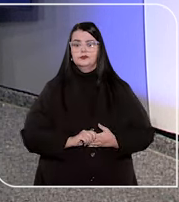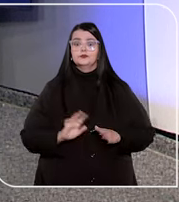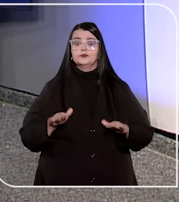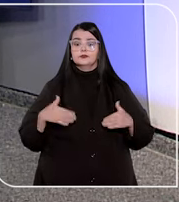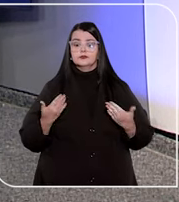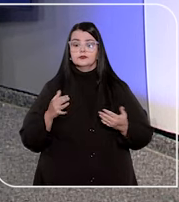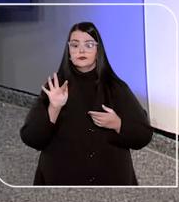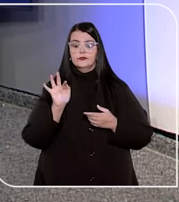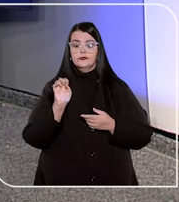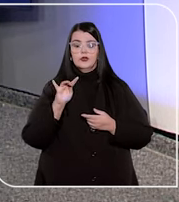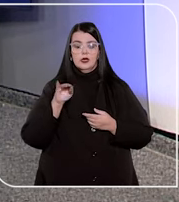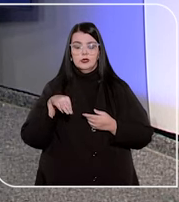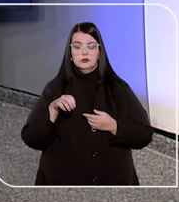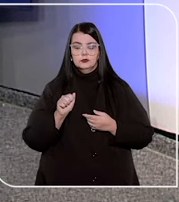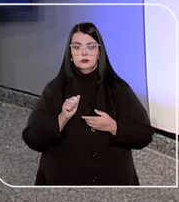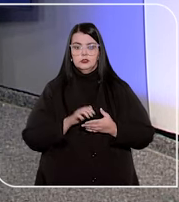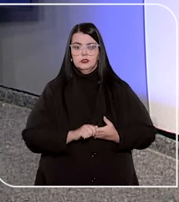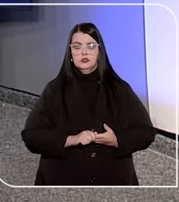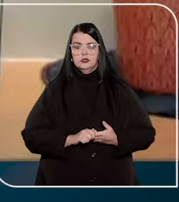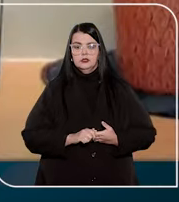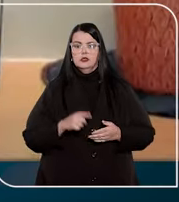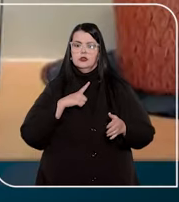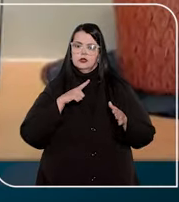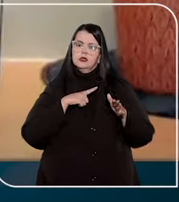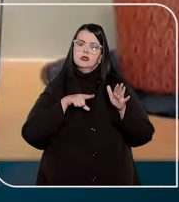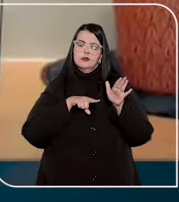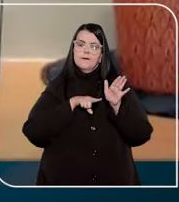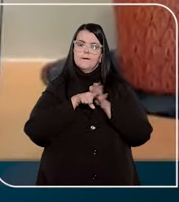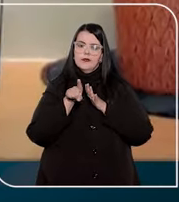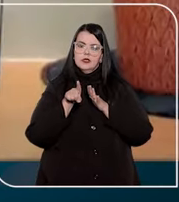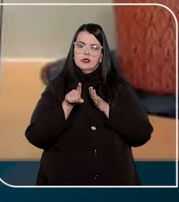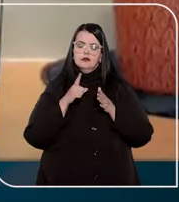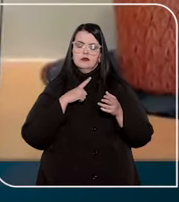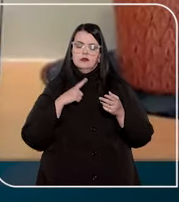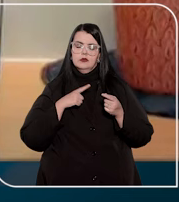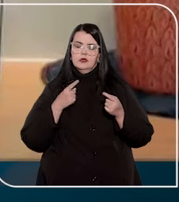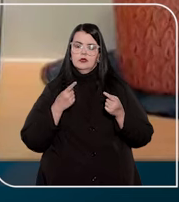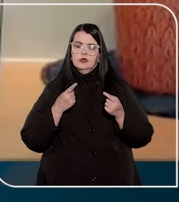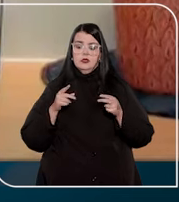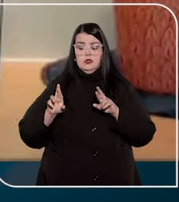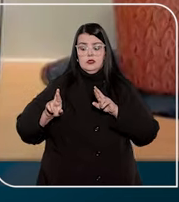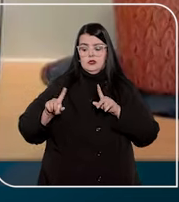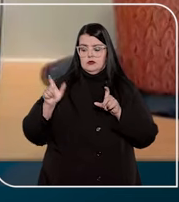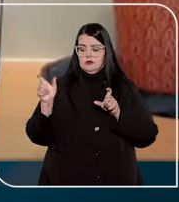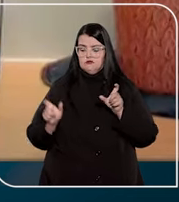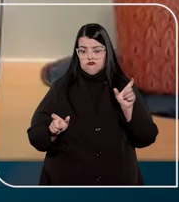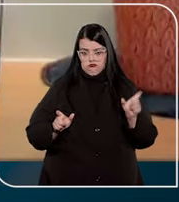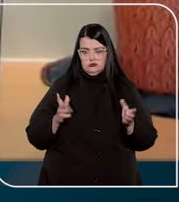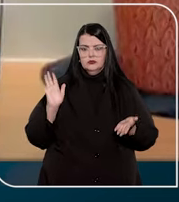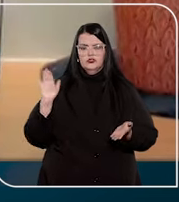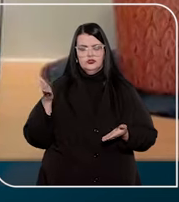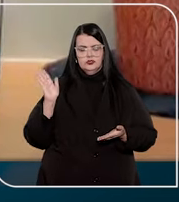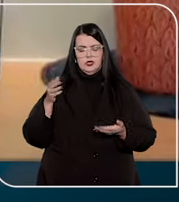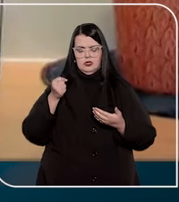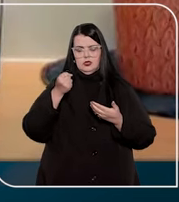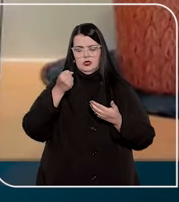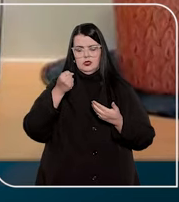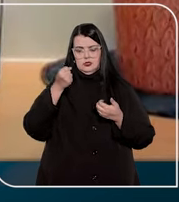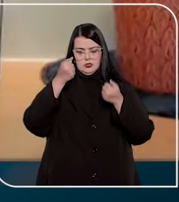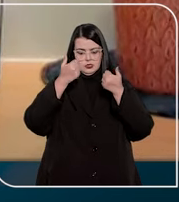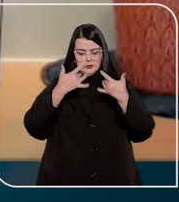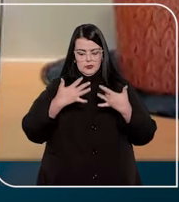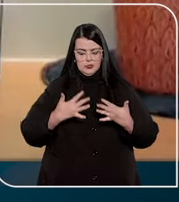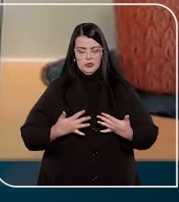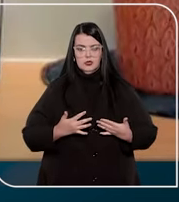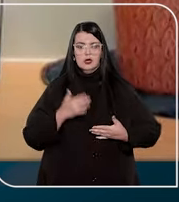Fátima, excelente pergunta, e aqui a gente pode fazer uma distinção, como o próprio Dr. Deno já mencionou,